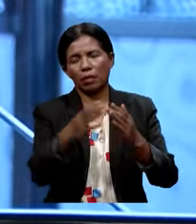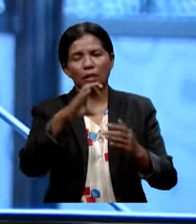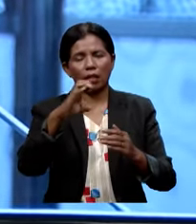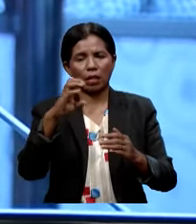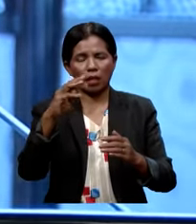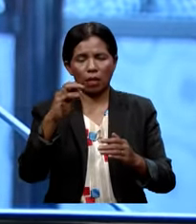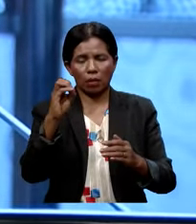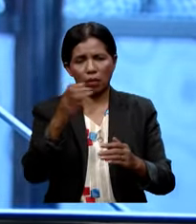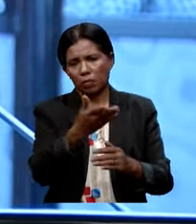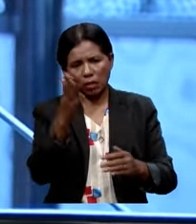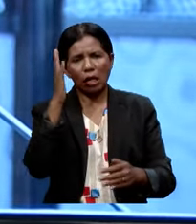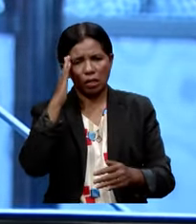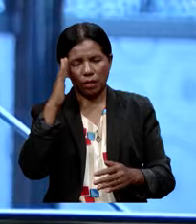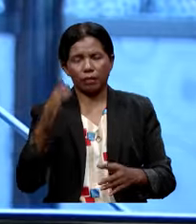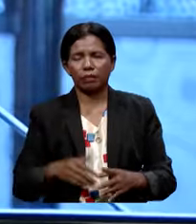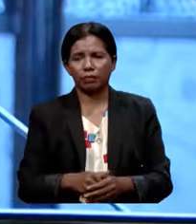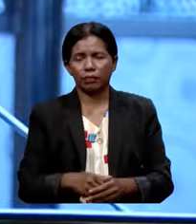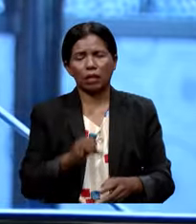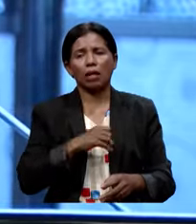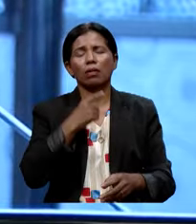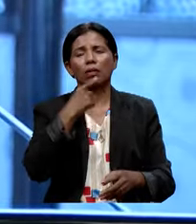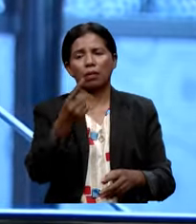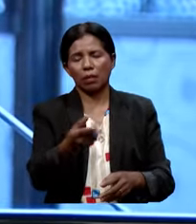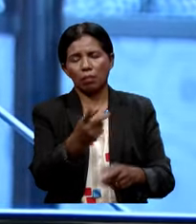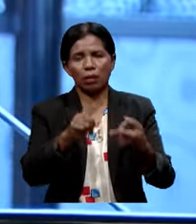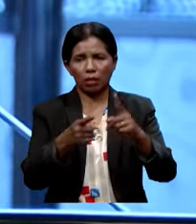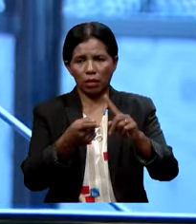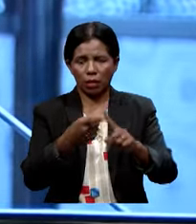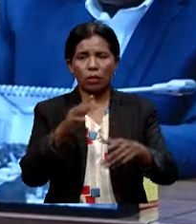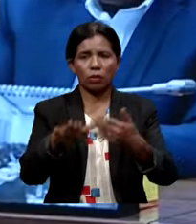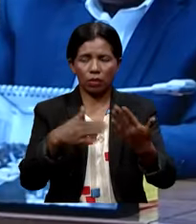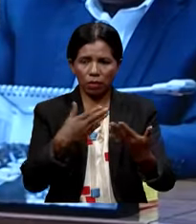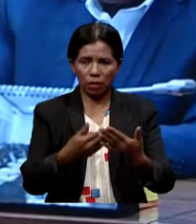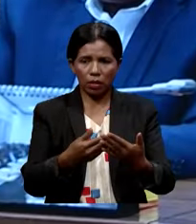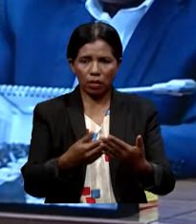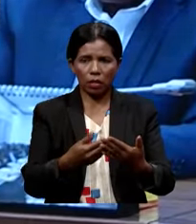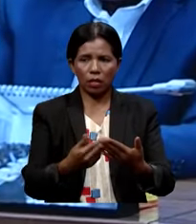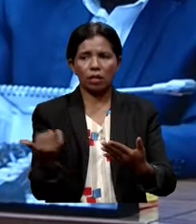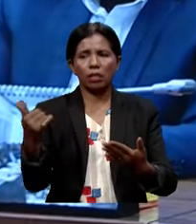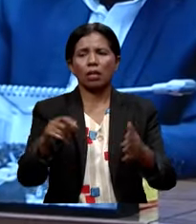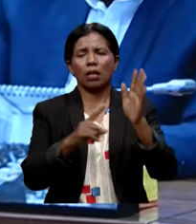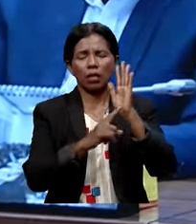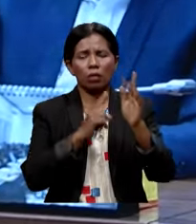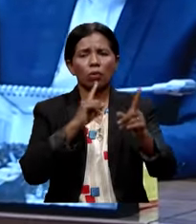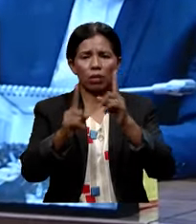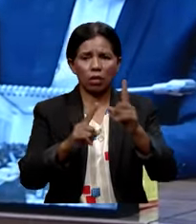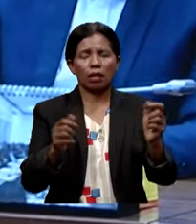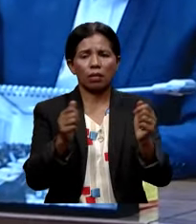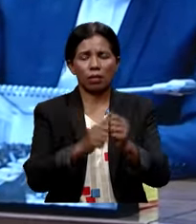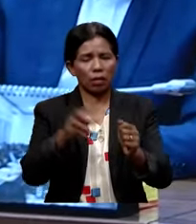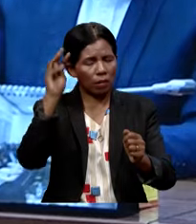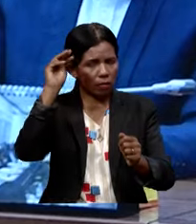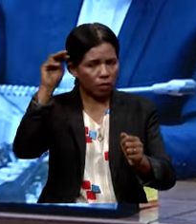tene. Hau informa tuturba e tene maluk sira, para ver se sira bele influencia e tene